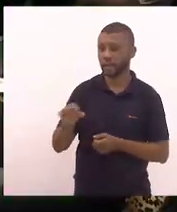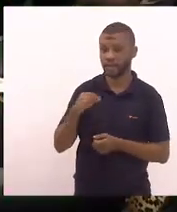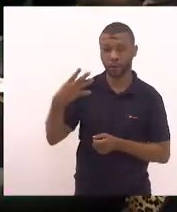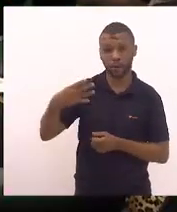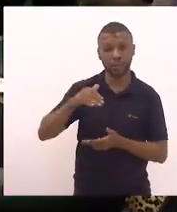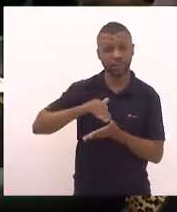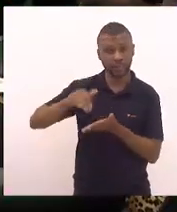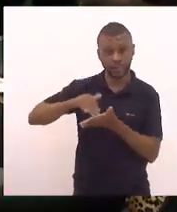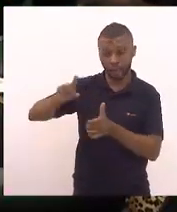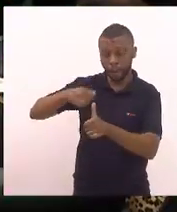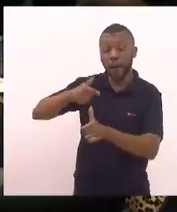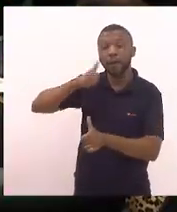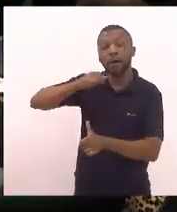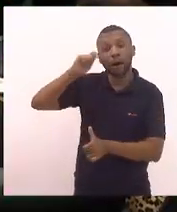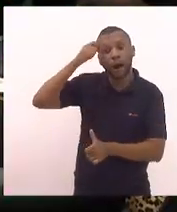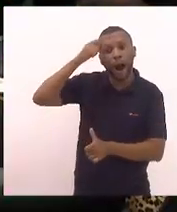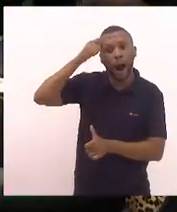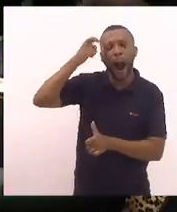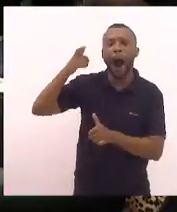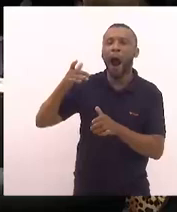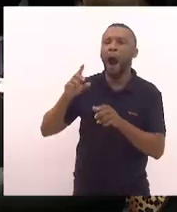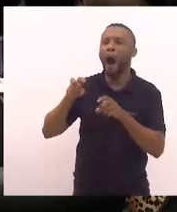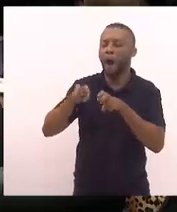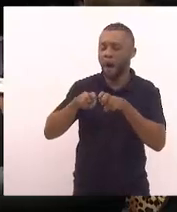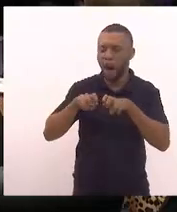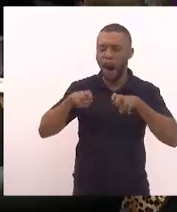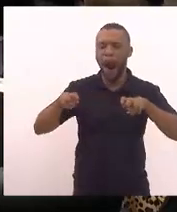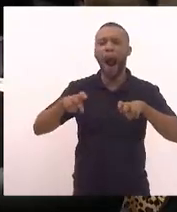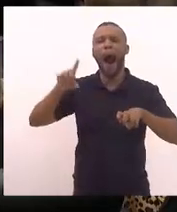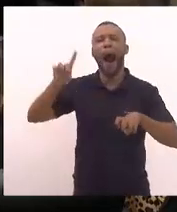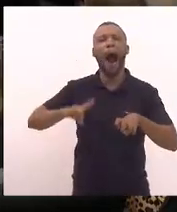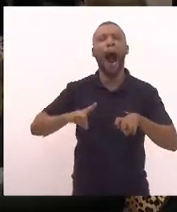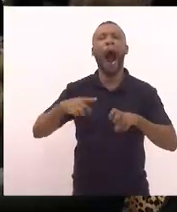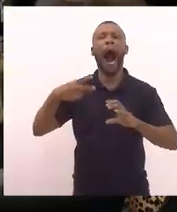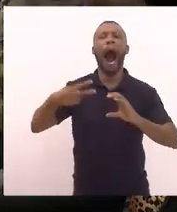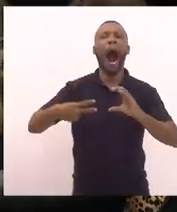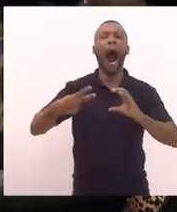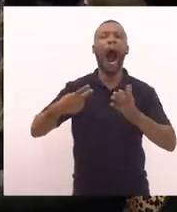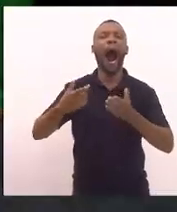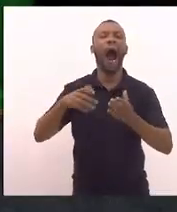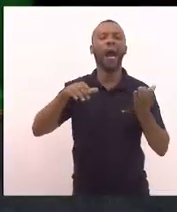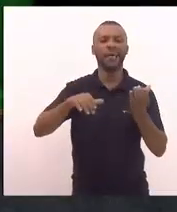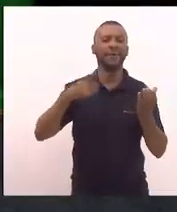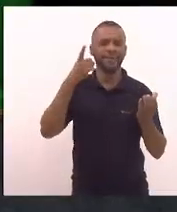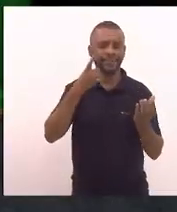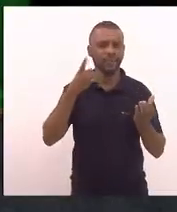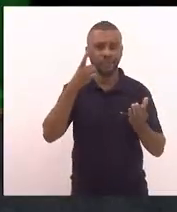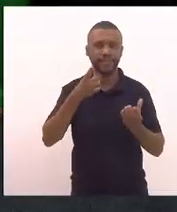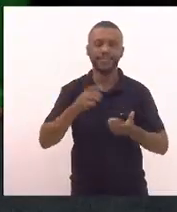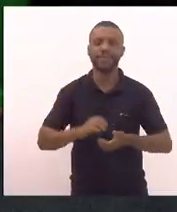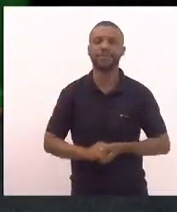sendo a primeira mulher negra a compor a mesa diretora da Câmara dos Deputados.